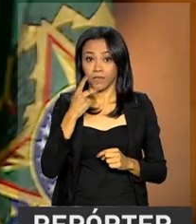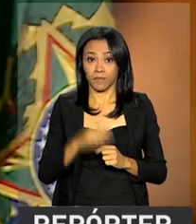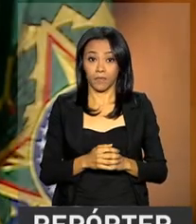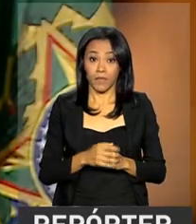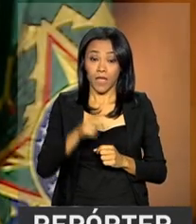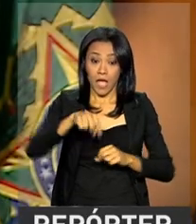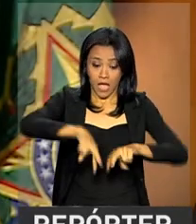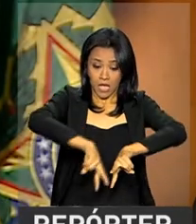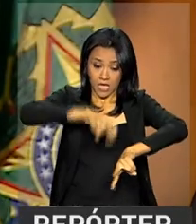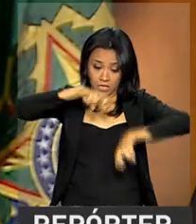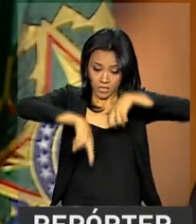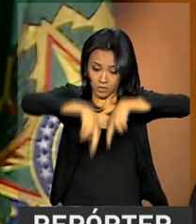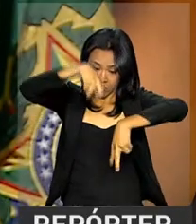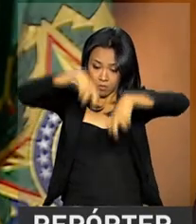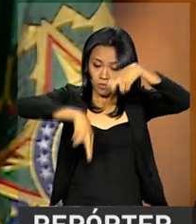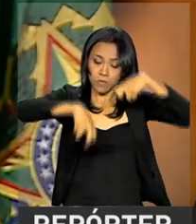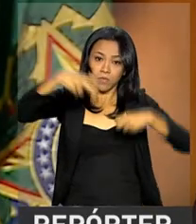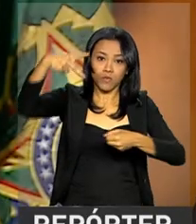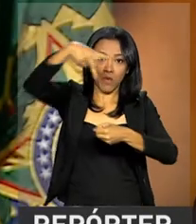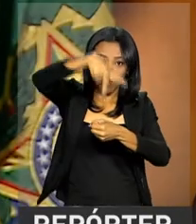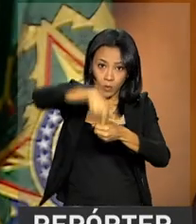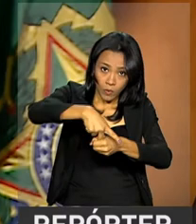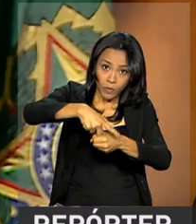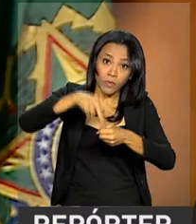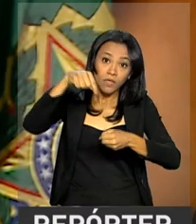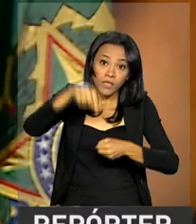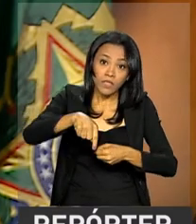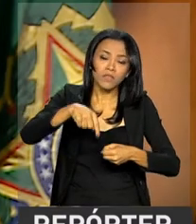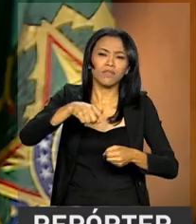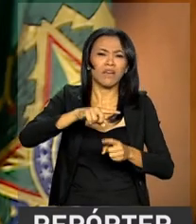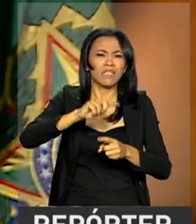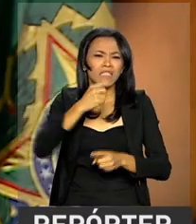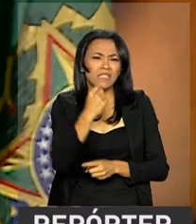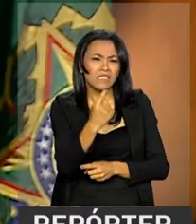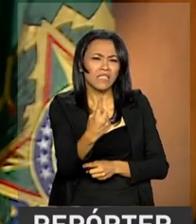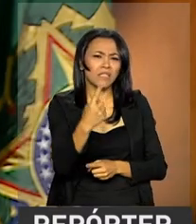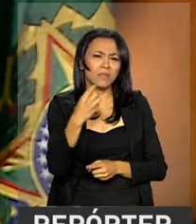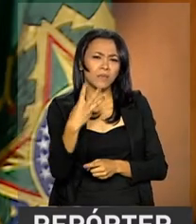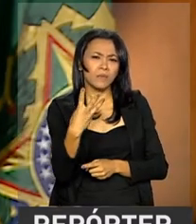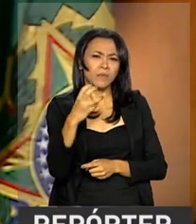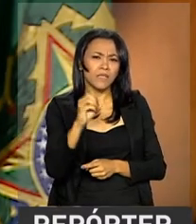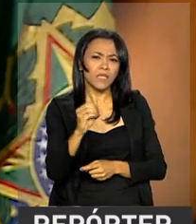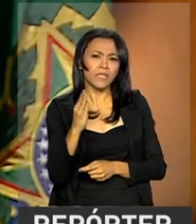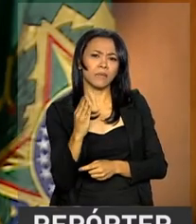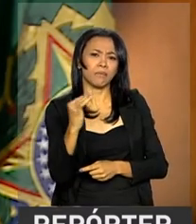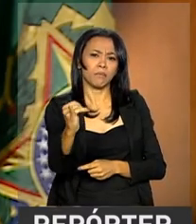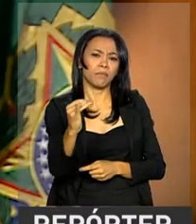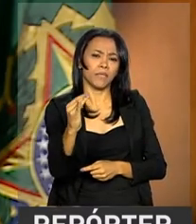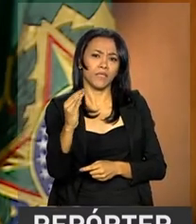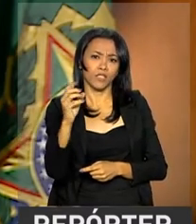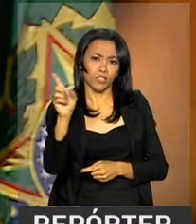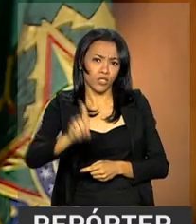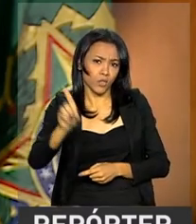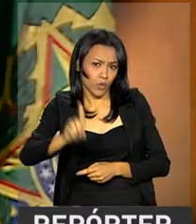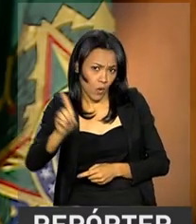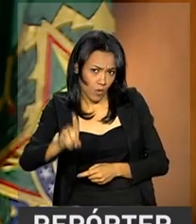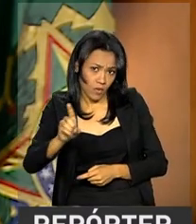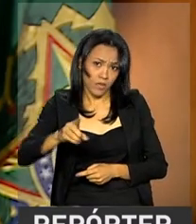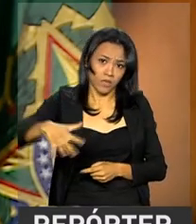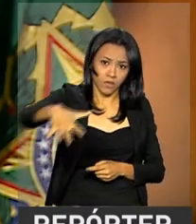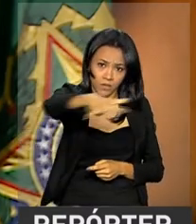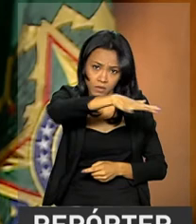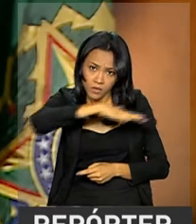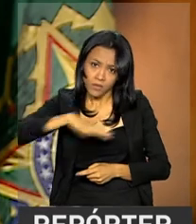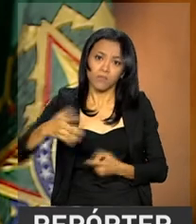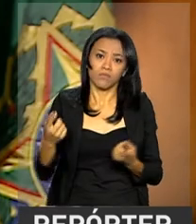das reservas deverá gerar ainda cerca de 130 bilhões de dólares em royalties e outras